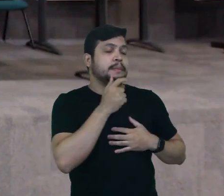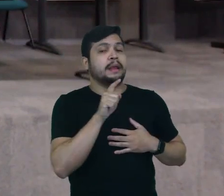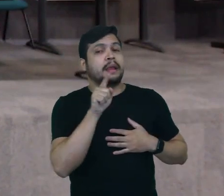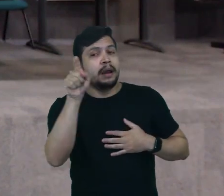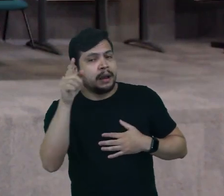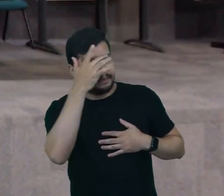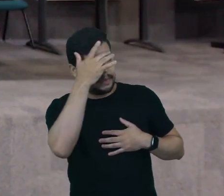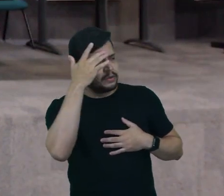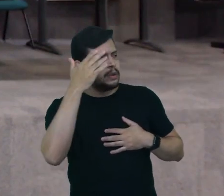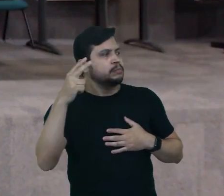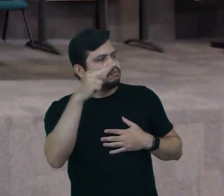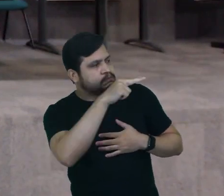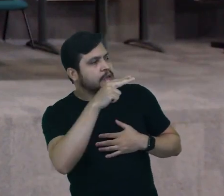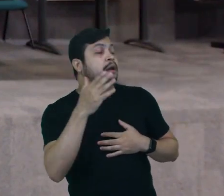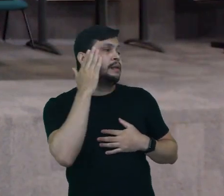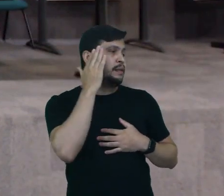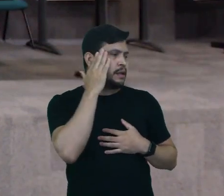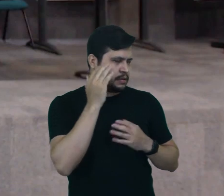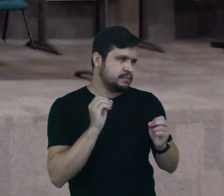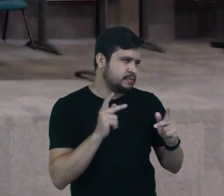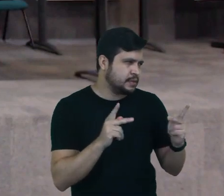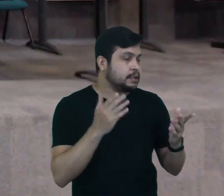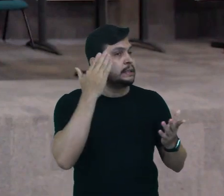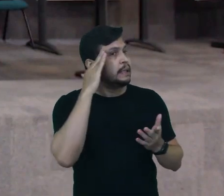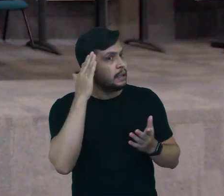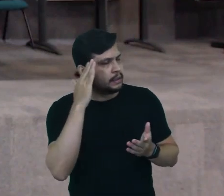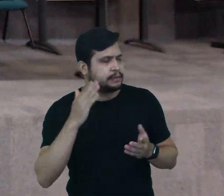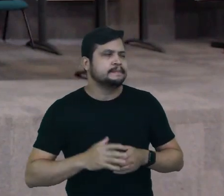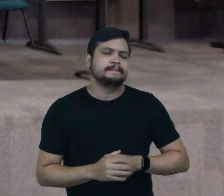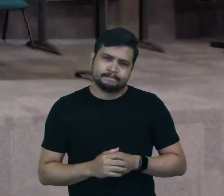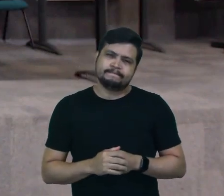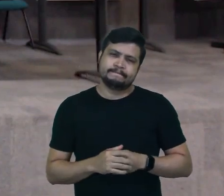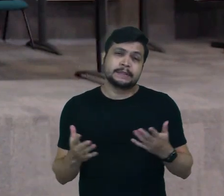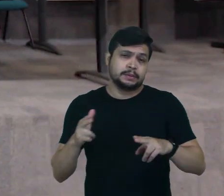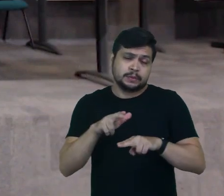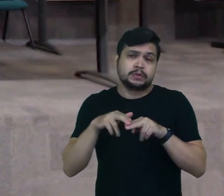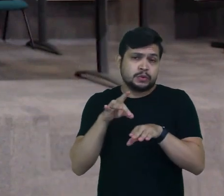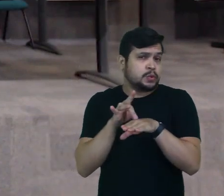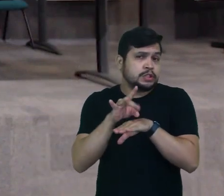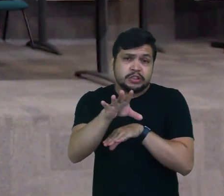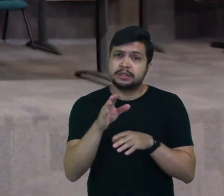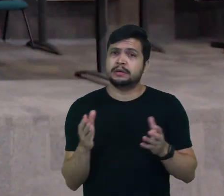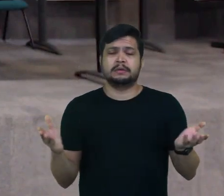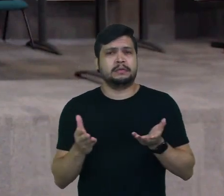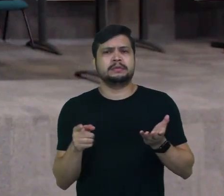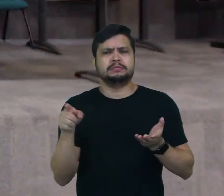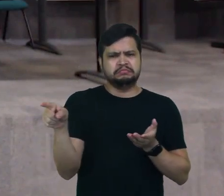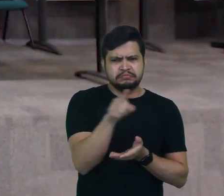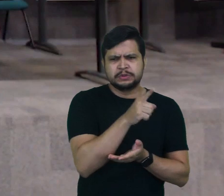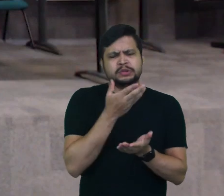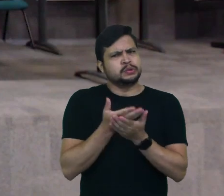regional ali no inglês, aí vai dar ruim, né? Então, é isso, né? Assim, a dica que eu daria é